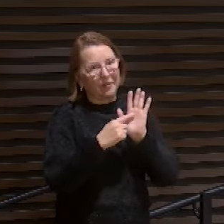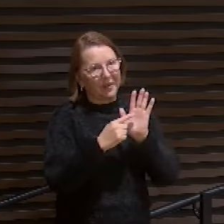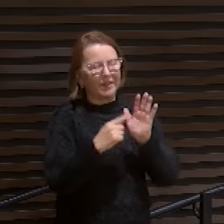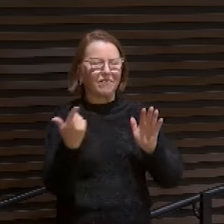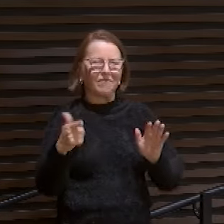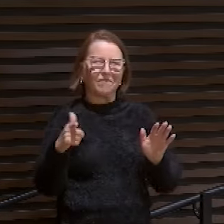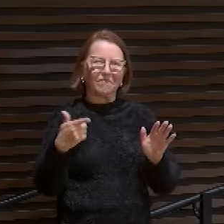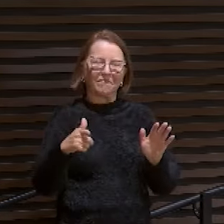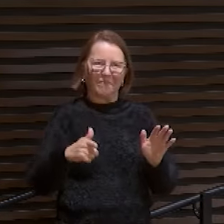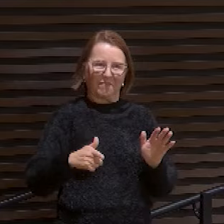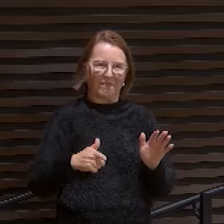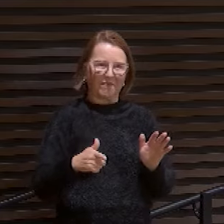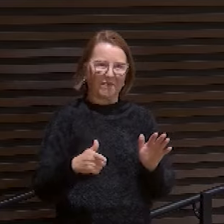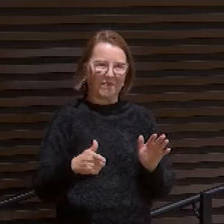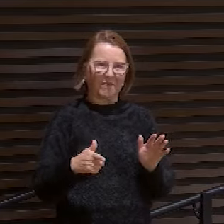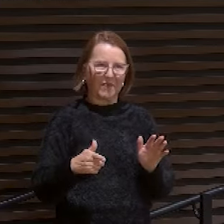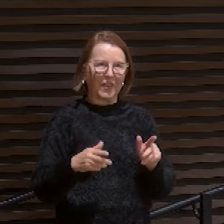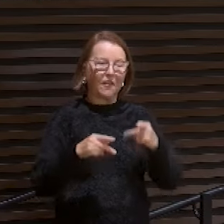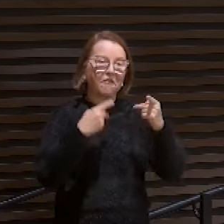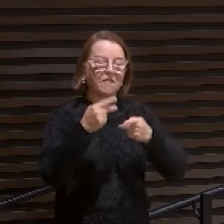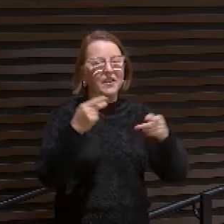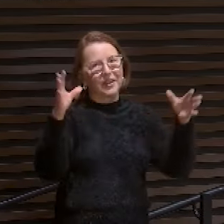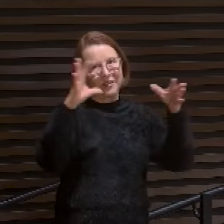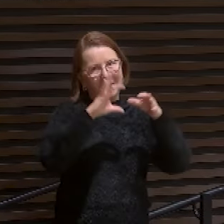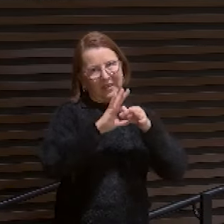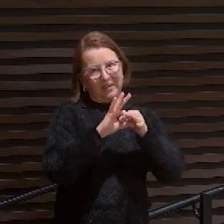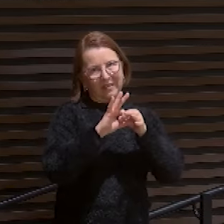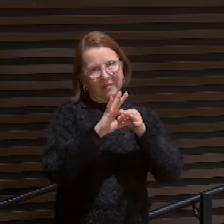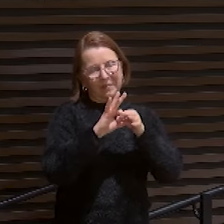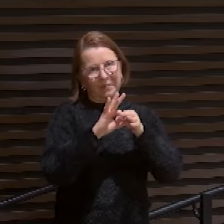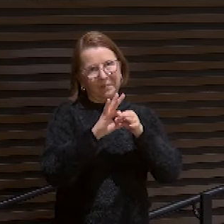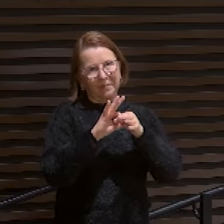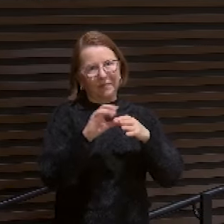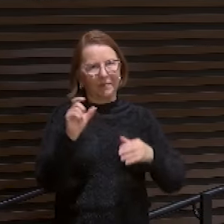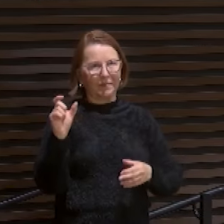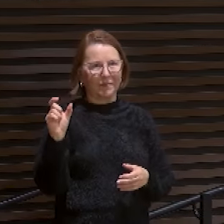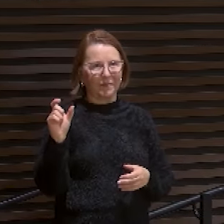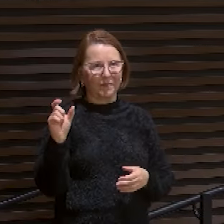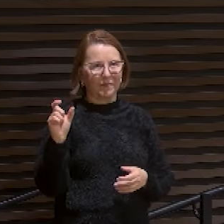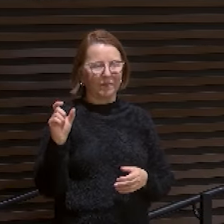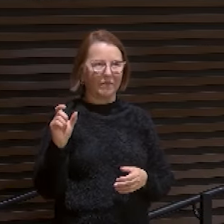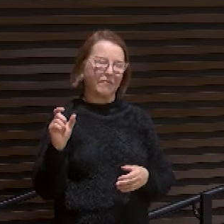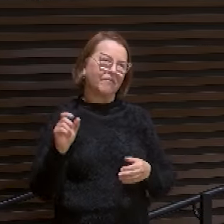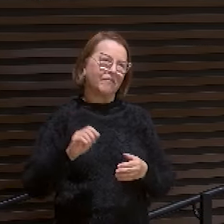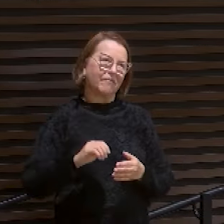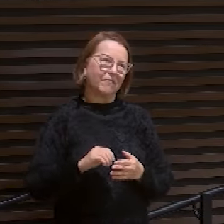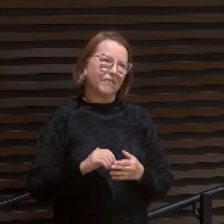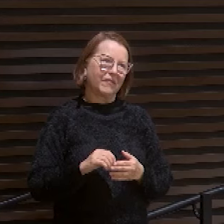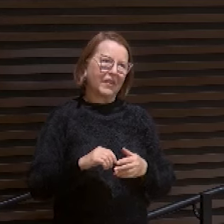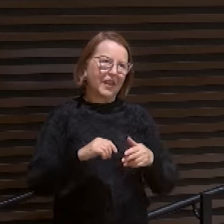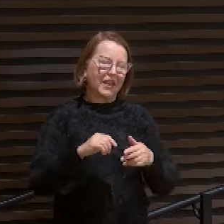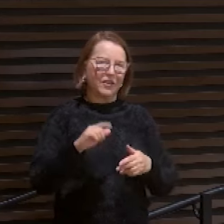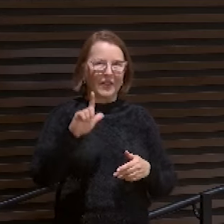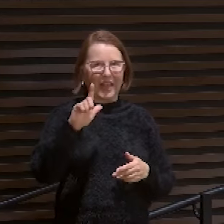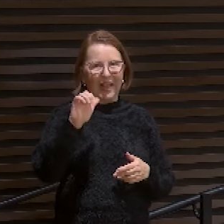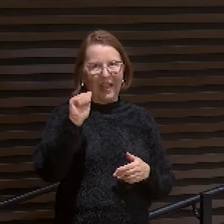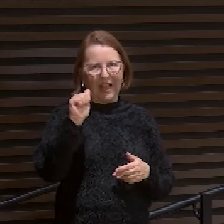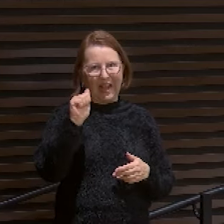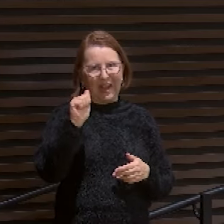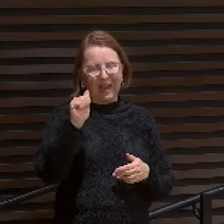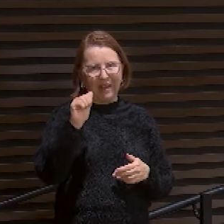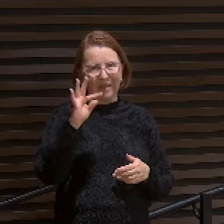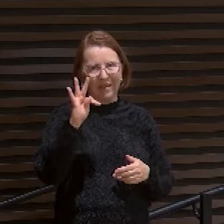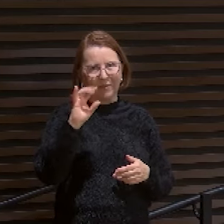repetidamente em termos de aliança. A palavra fœdos no latim,